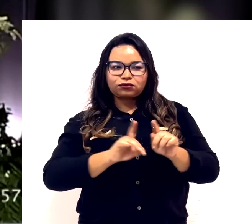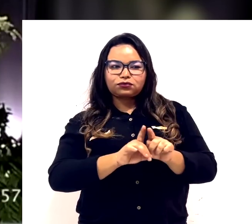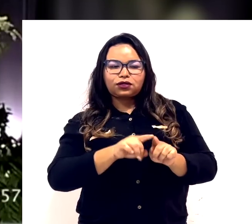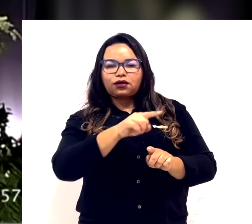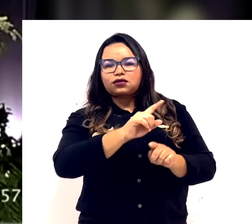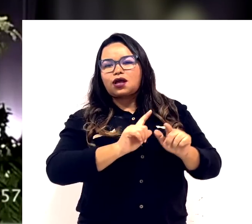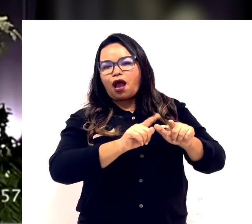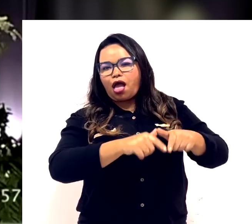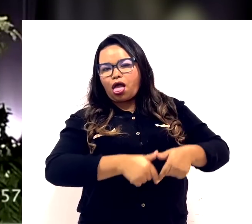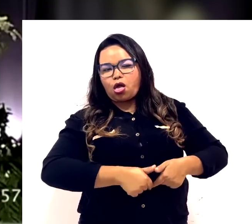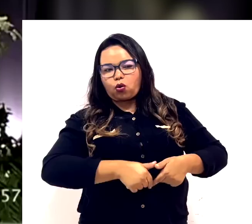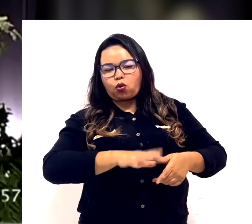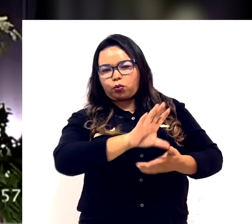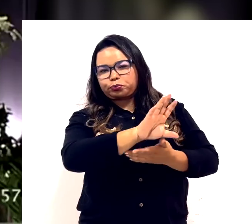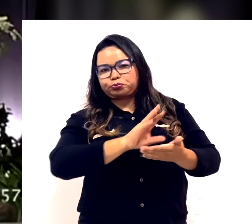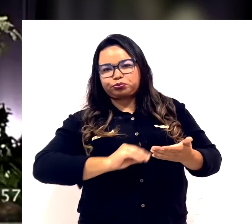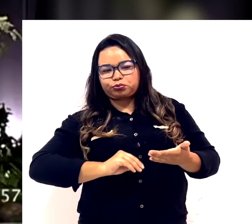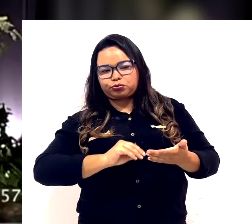Correto?